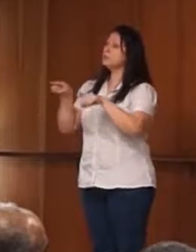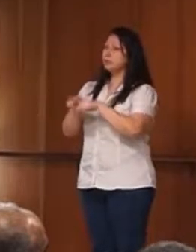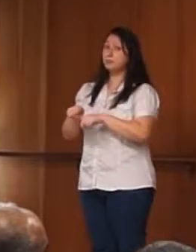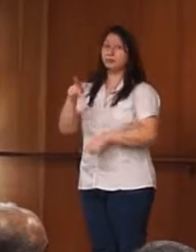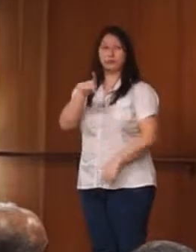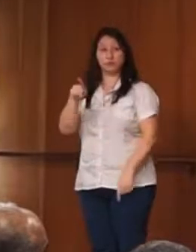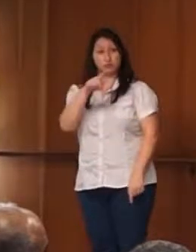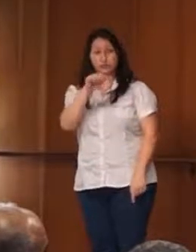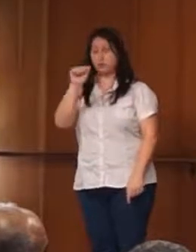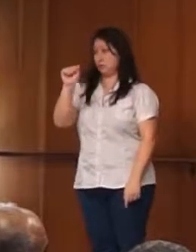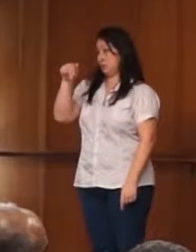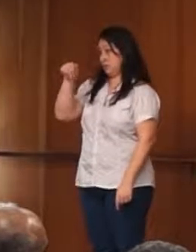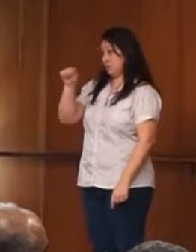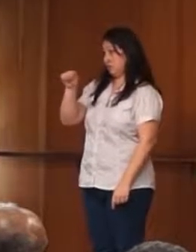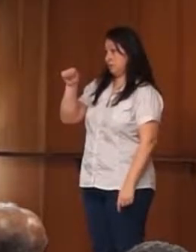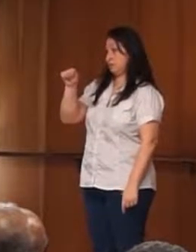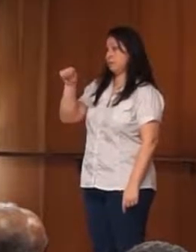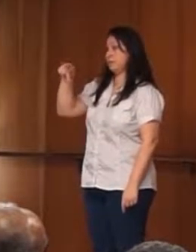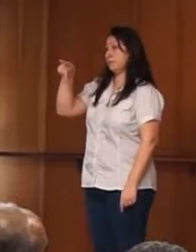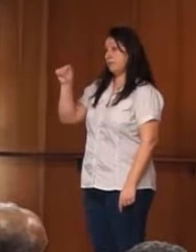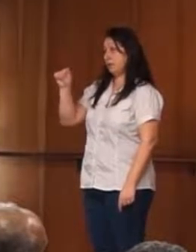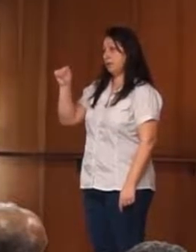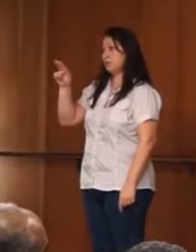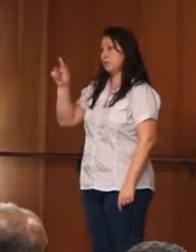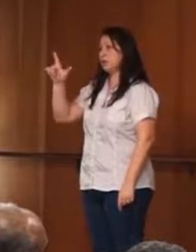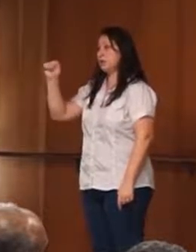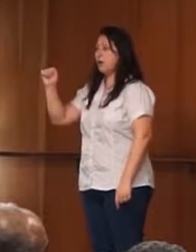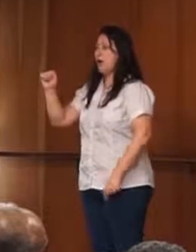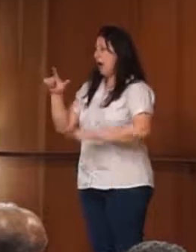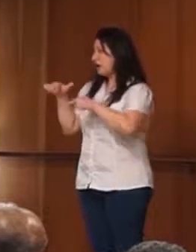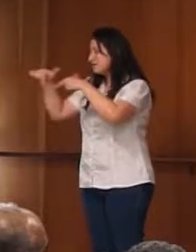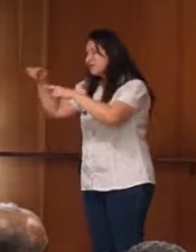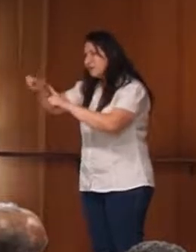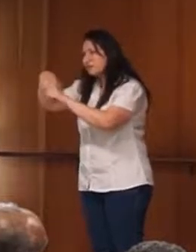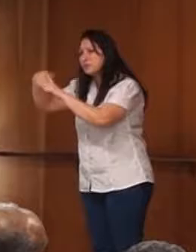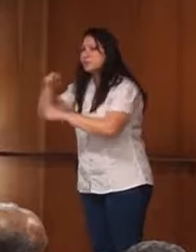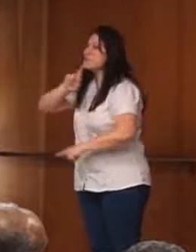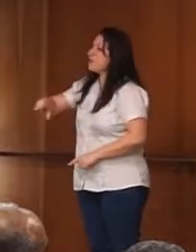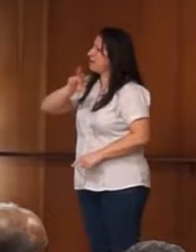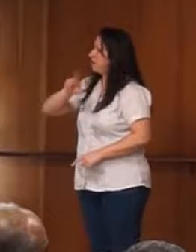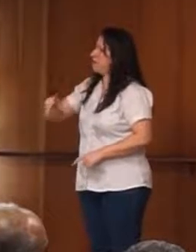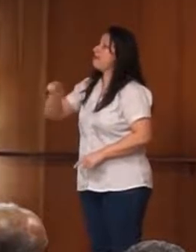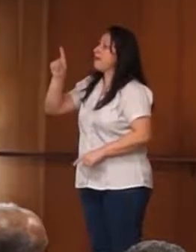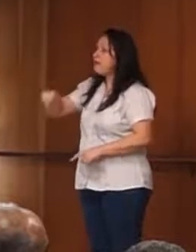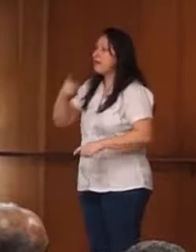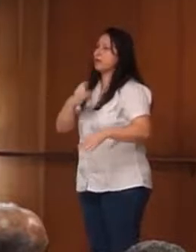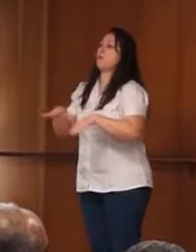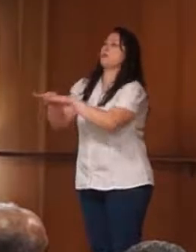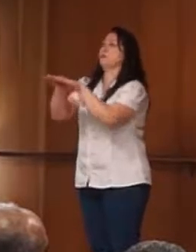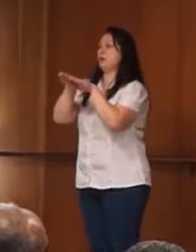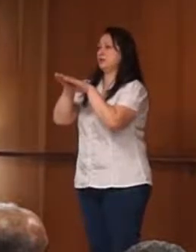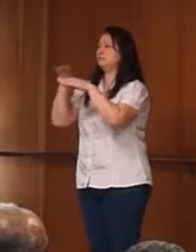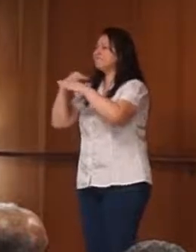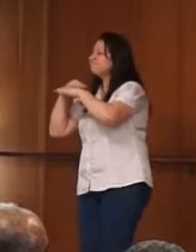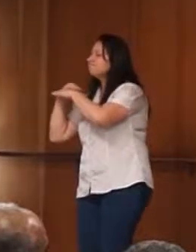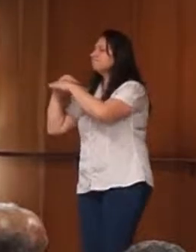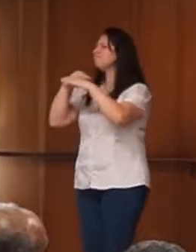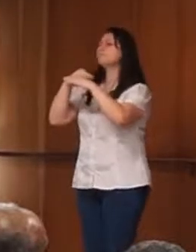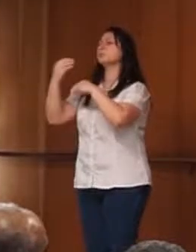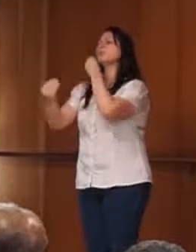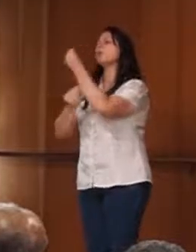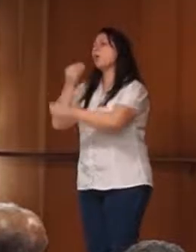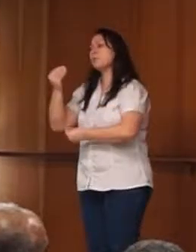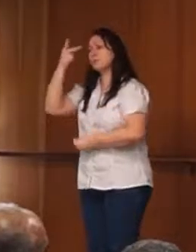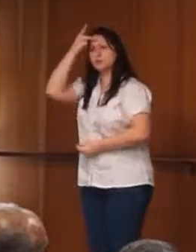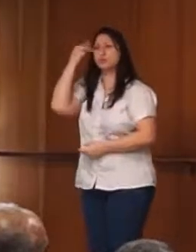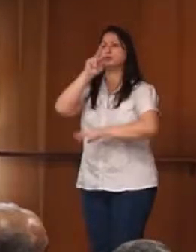Paula, ações afirmativas não são para isso, né? São para promover a igualdade, né? Promover a igualdade dos diferentes,